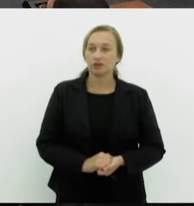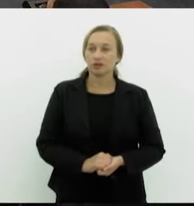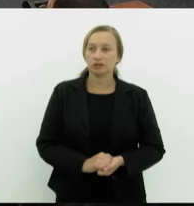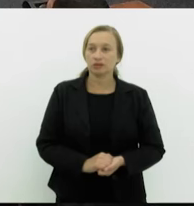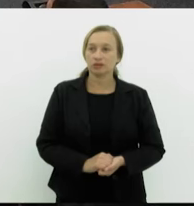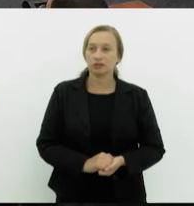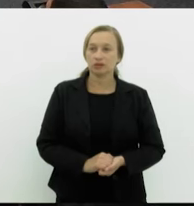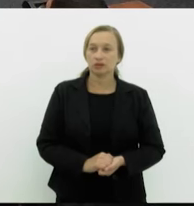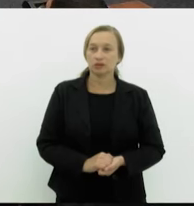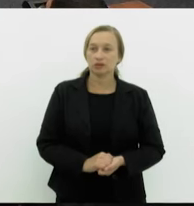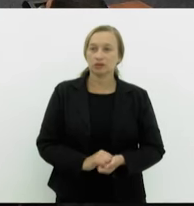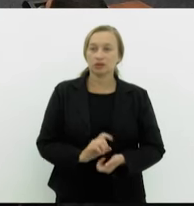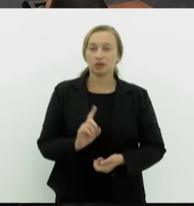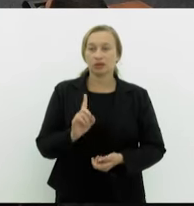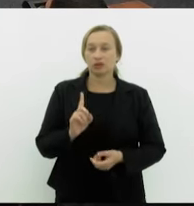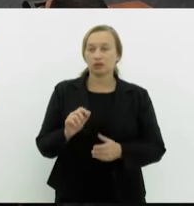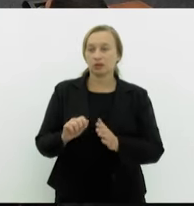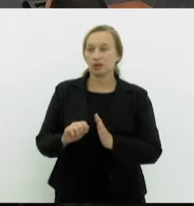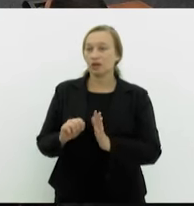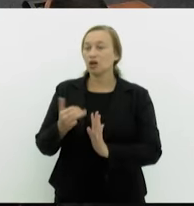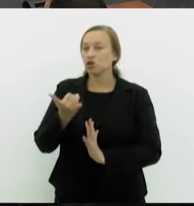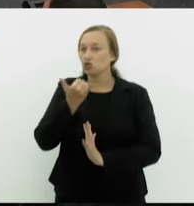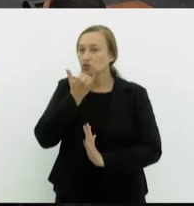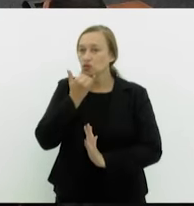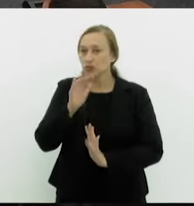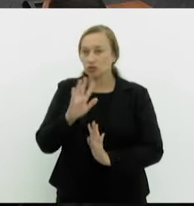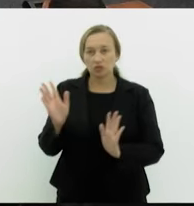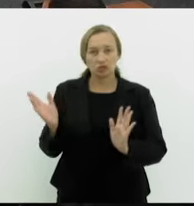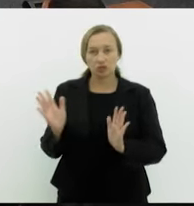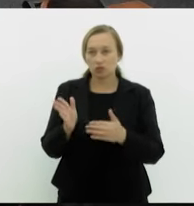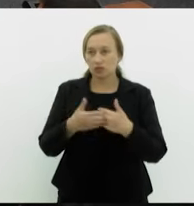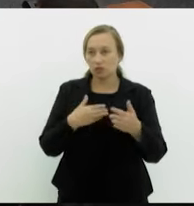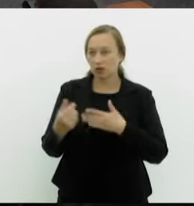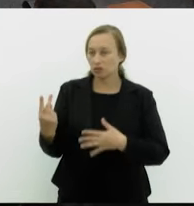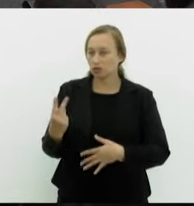Não, não, fui eu que não abri aqui, perdão, deputado. Qualquer um dos dois agora.